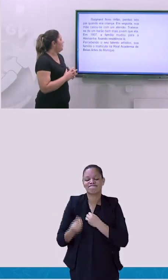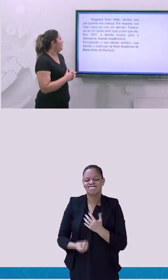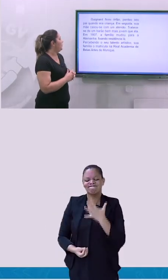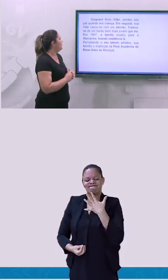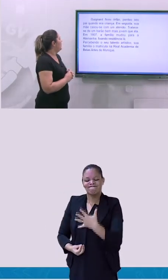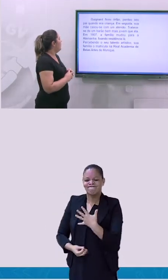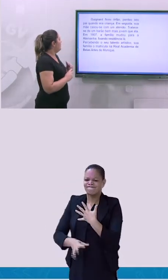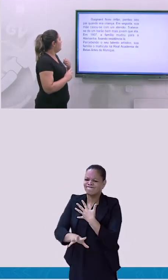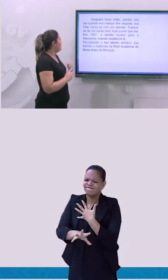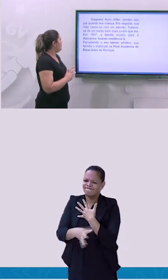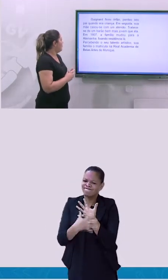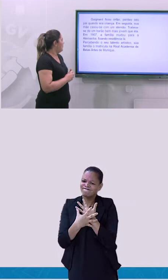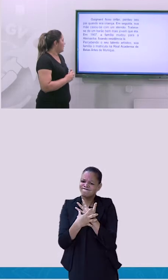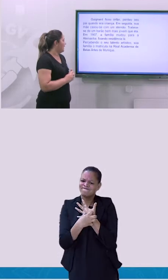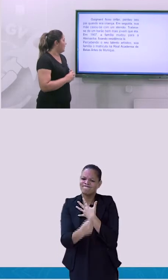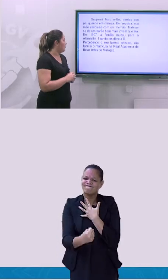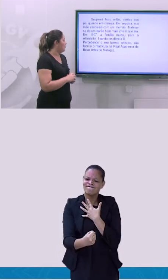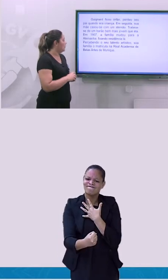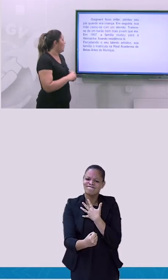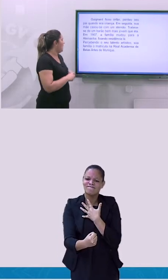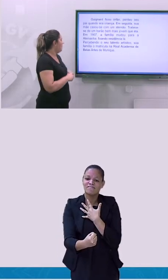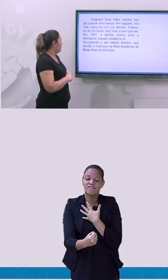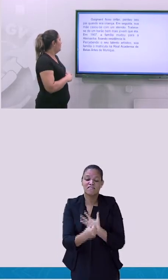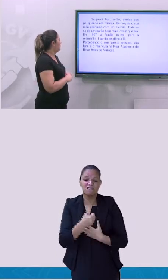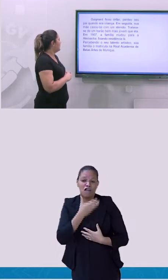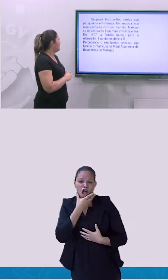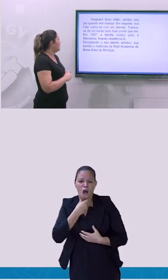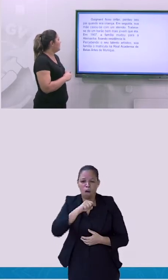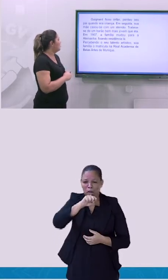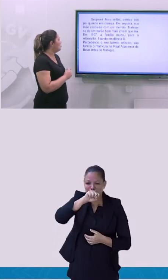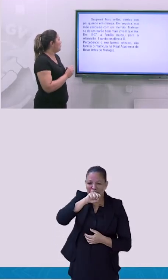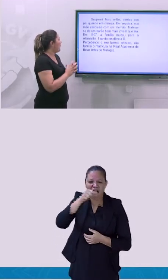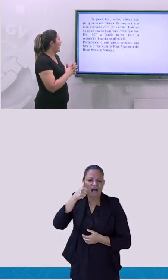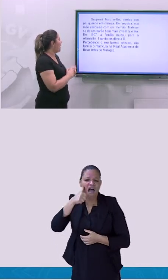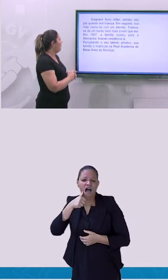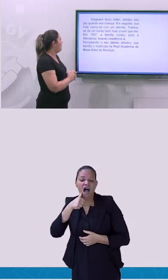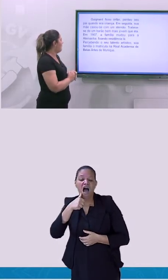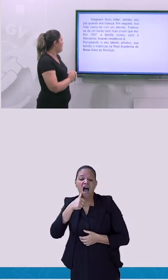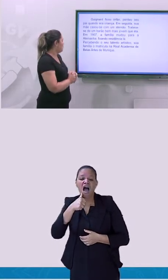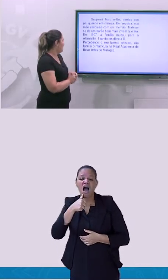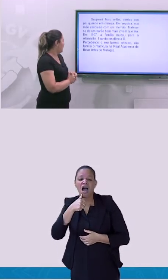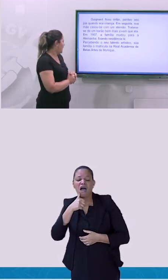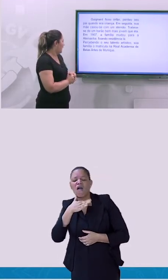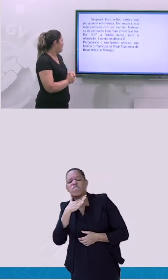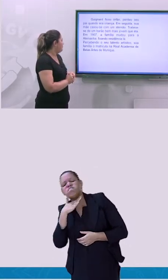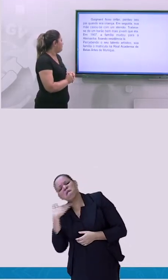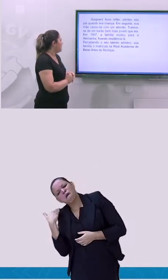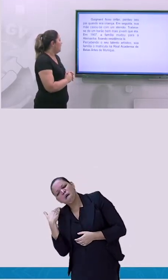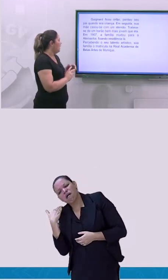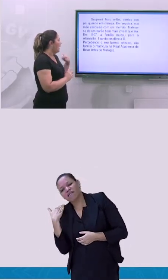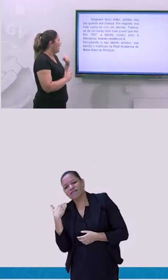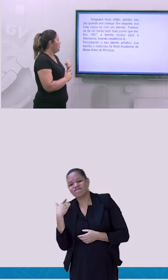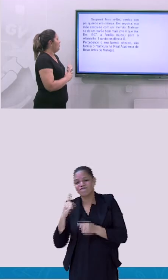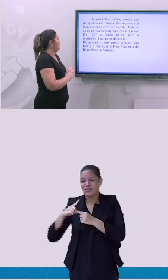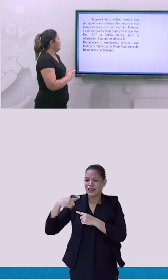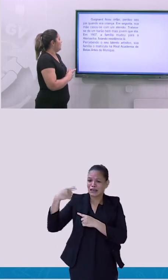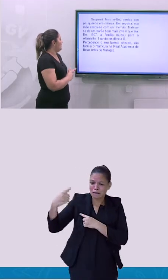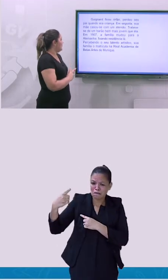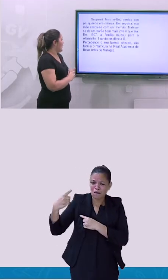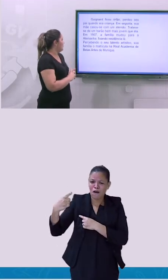Bem novinho. Em seguida, sua mãe casou-se com um alemão. Tratava-se de um barão bem mais jovem que ela. Lá